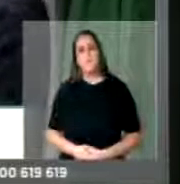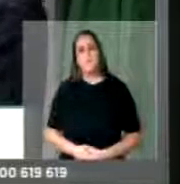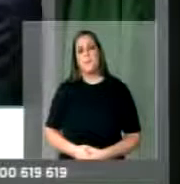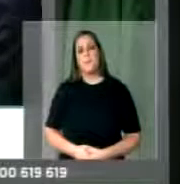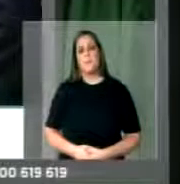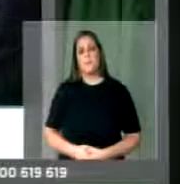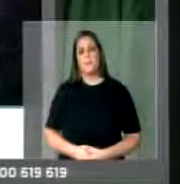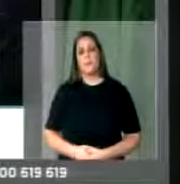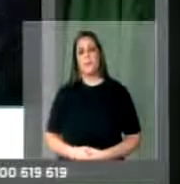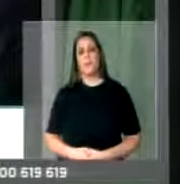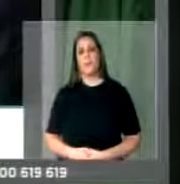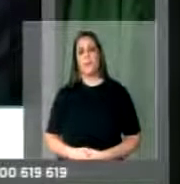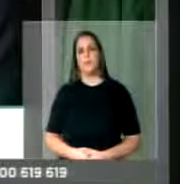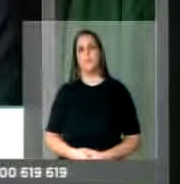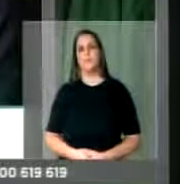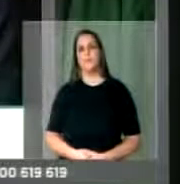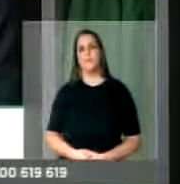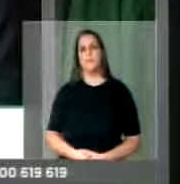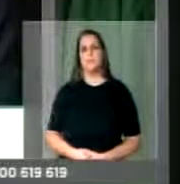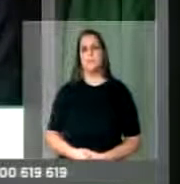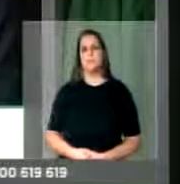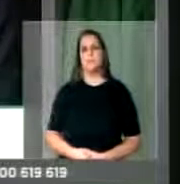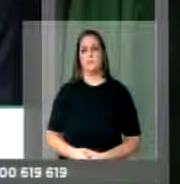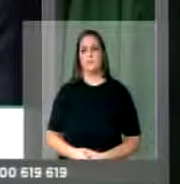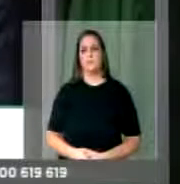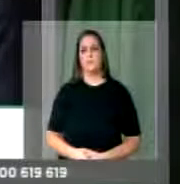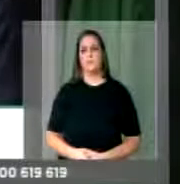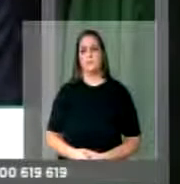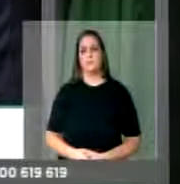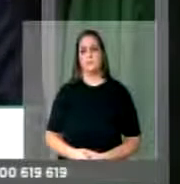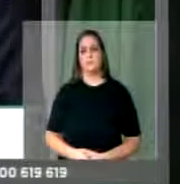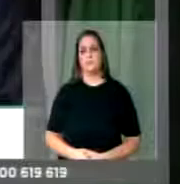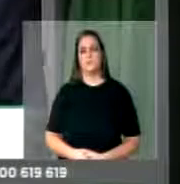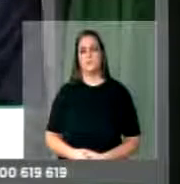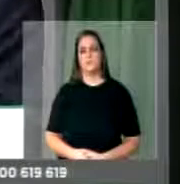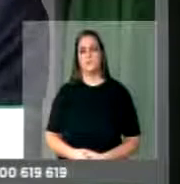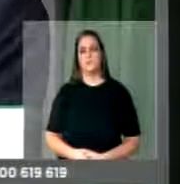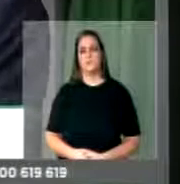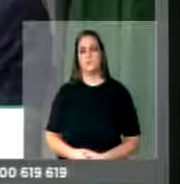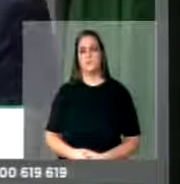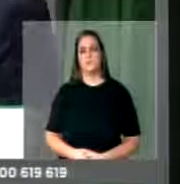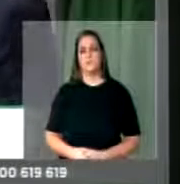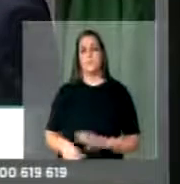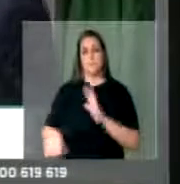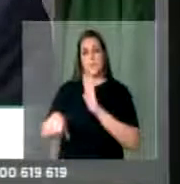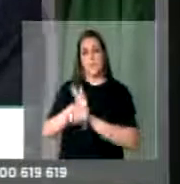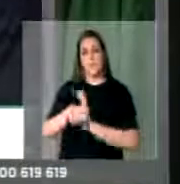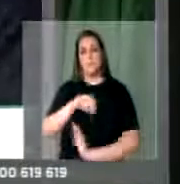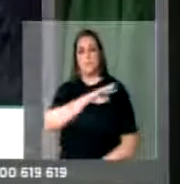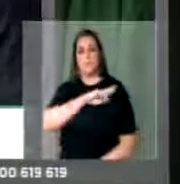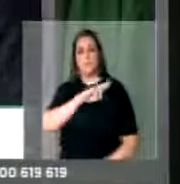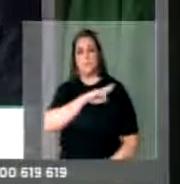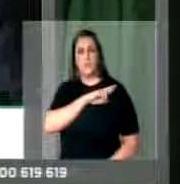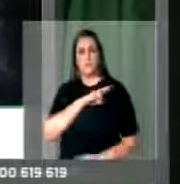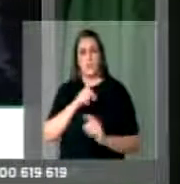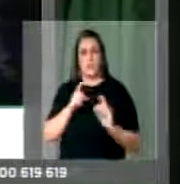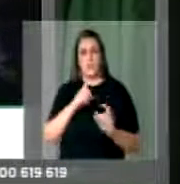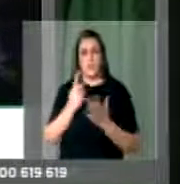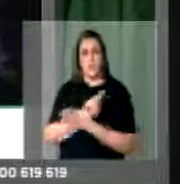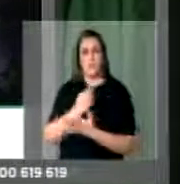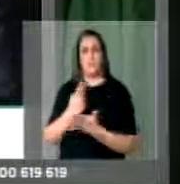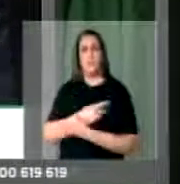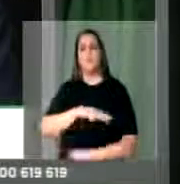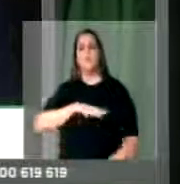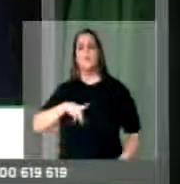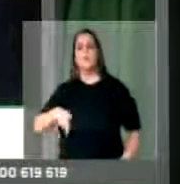à criminalização, a penalização de crime de responsabilidade em relação ao